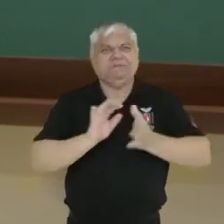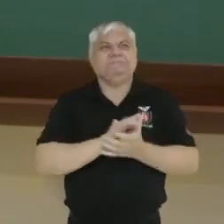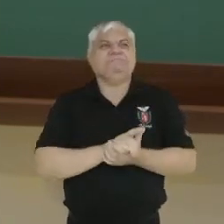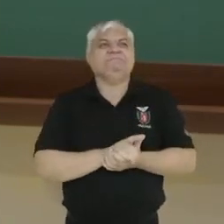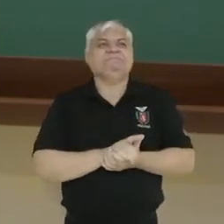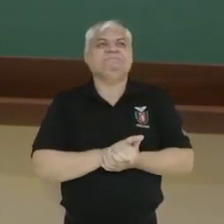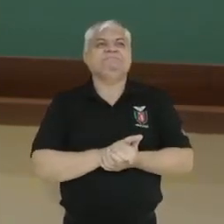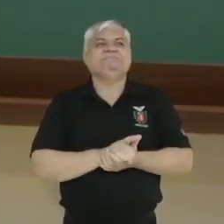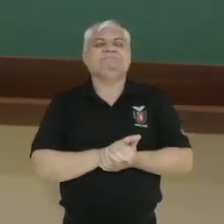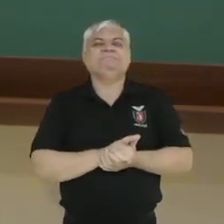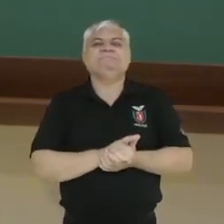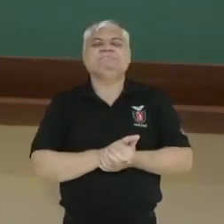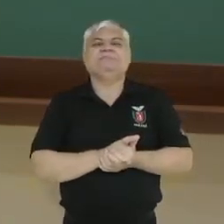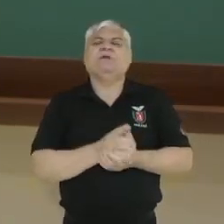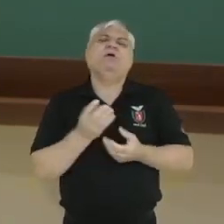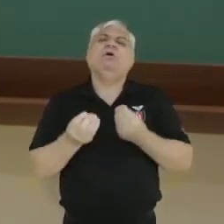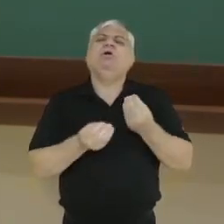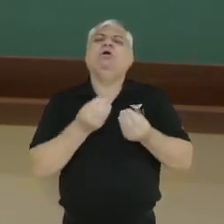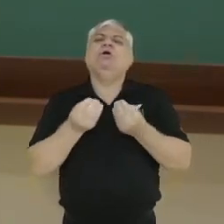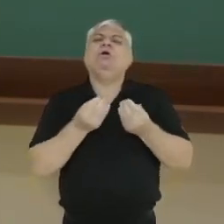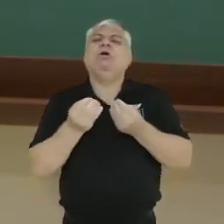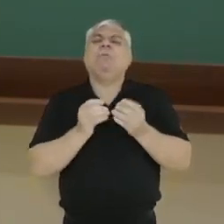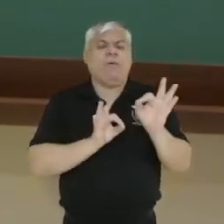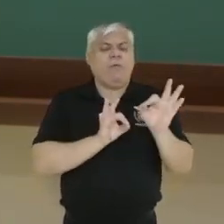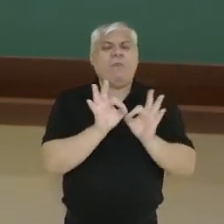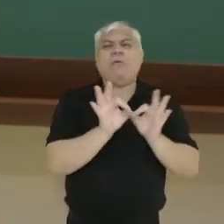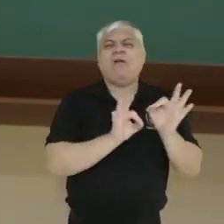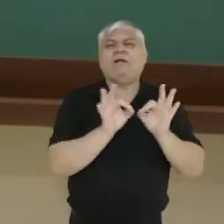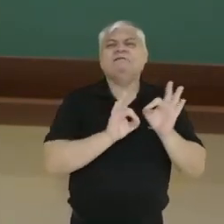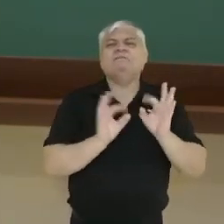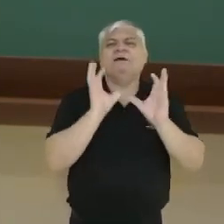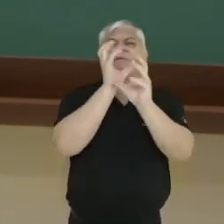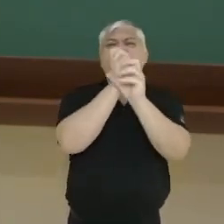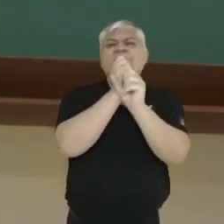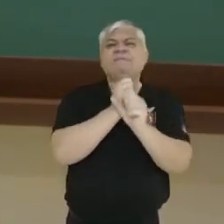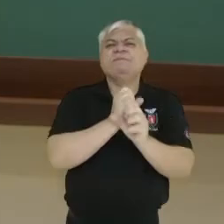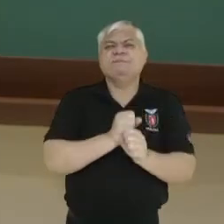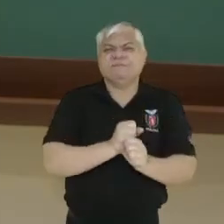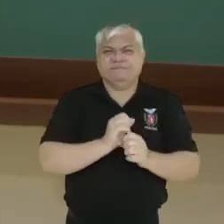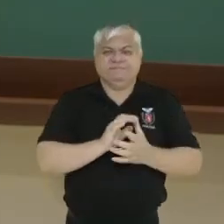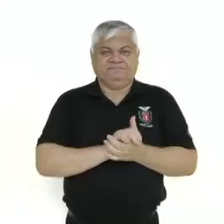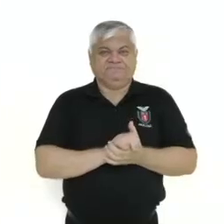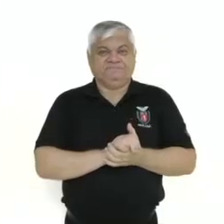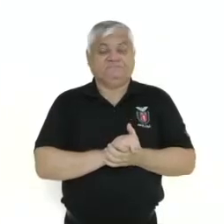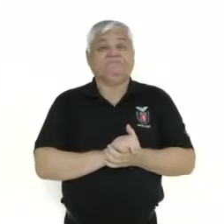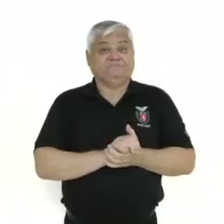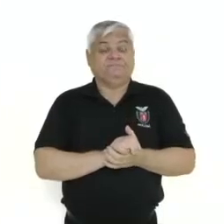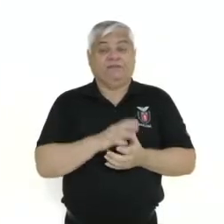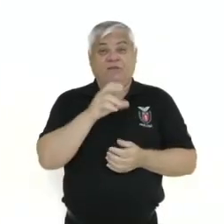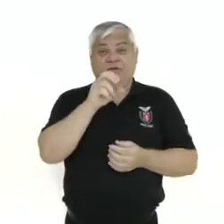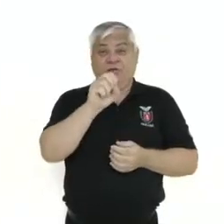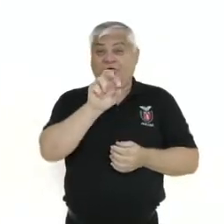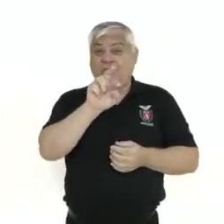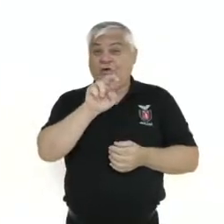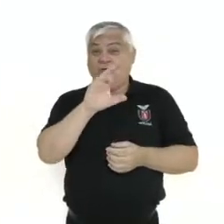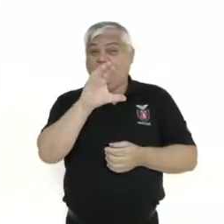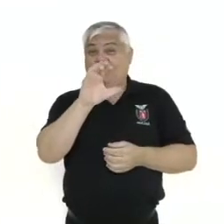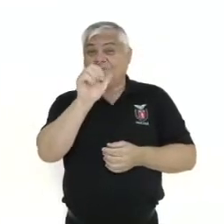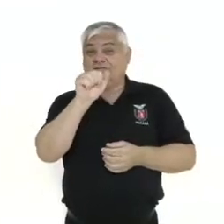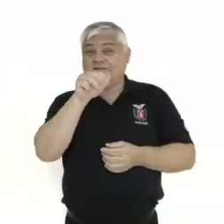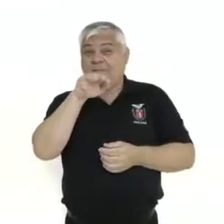tal conhecer como se faz a organização do orçamento de um negócio? O orçamento da empresa